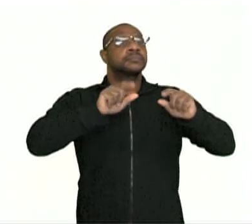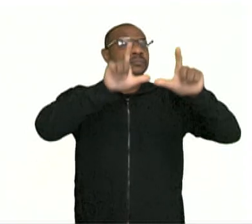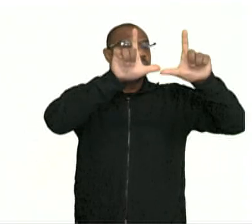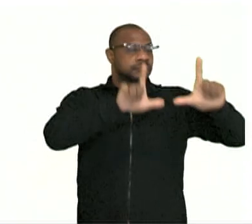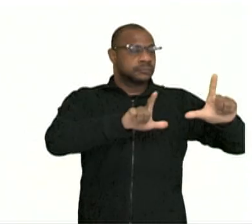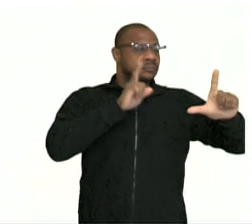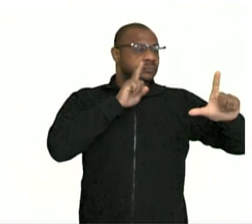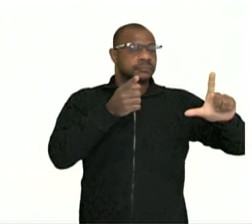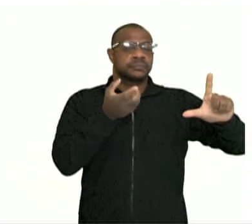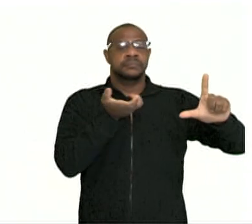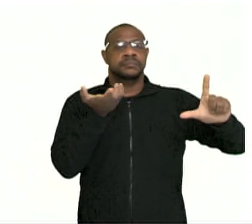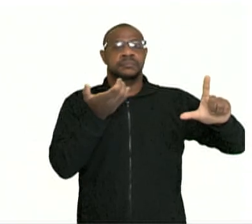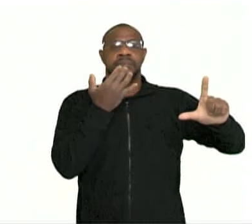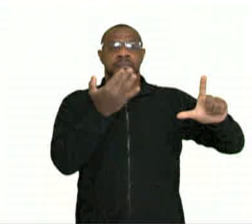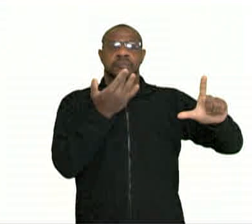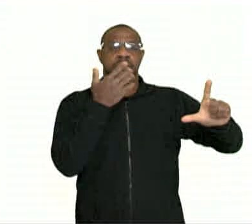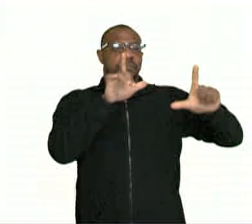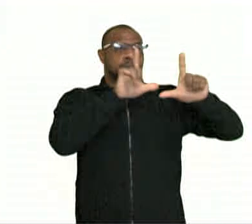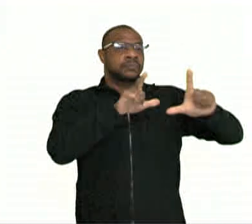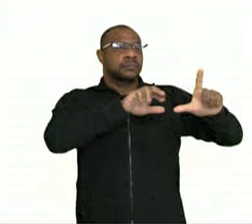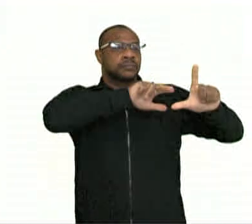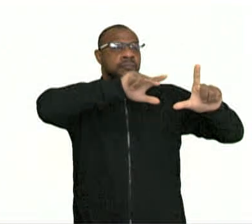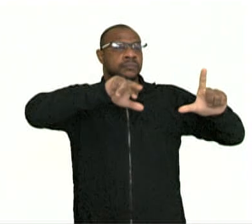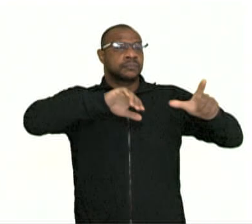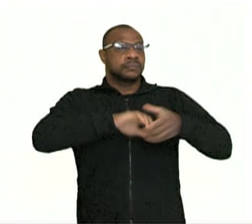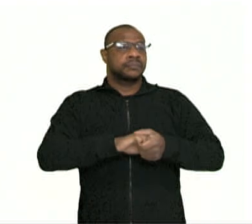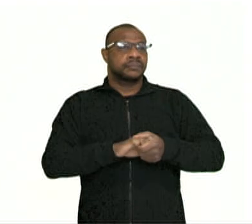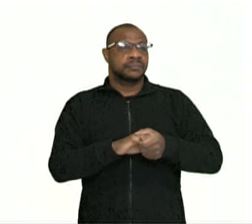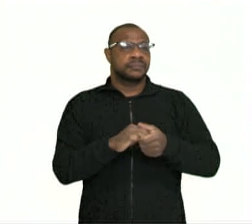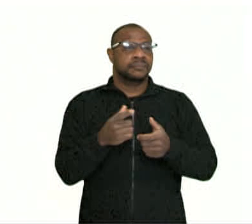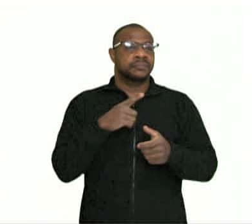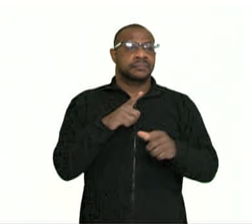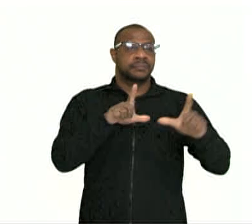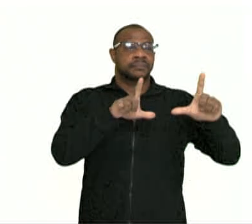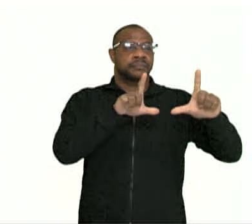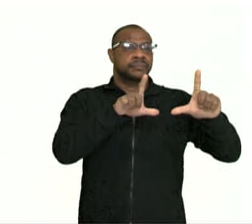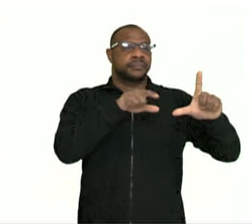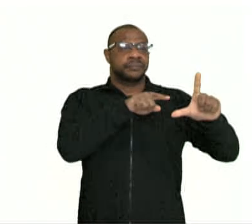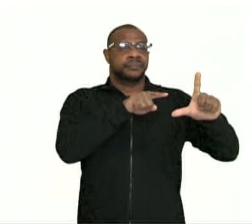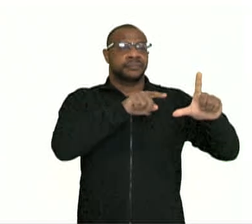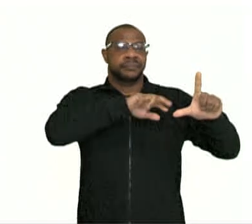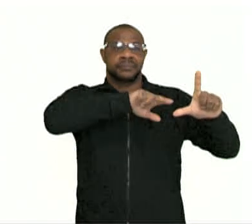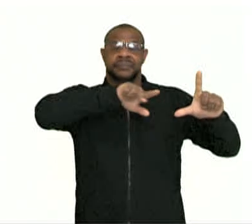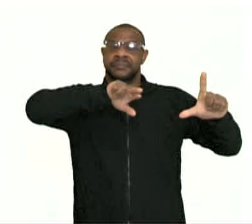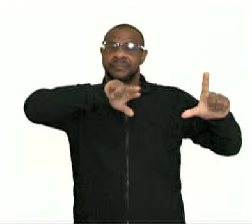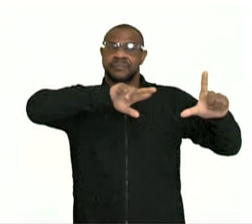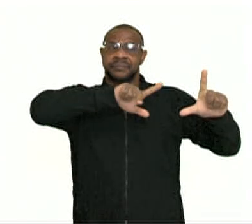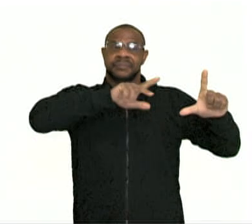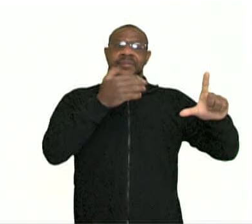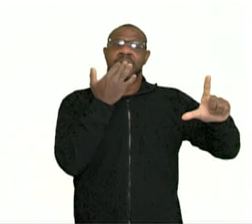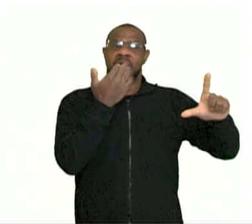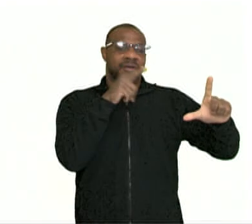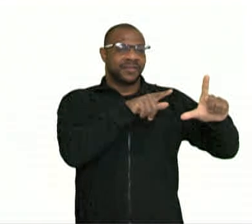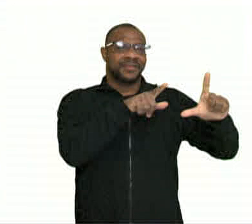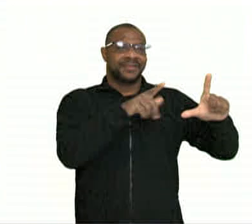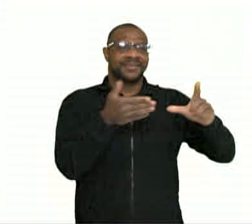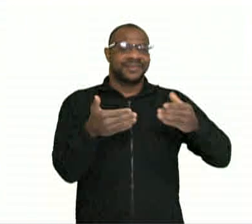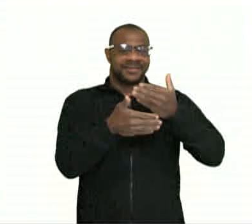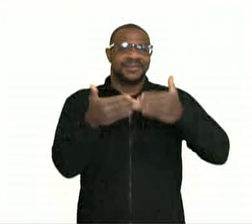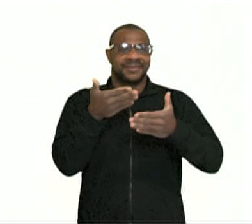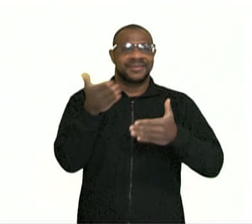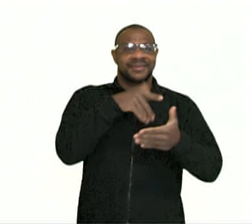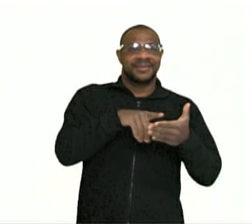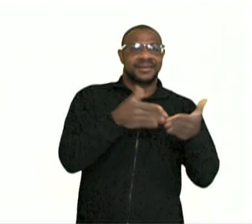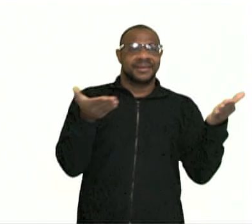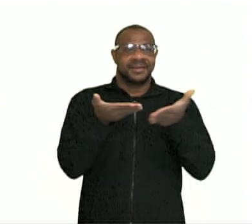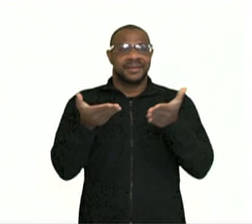pela cor. Percebeu que em relação ao anterior, ó, aos dois anteriores, ele já tem uma diferença na cor? Sim. Aqui